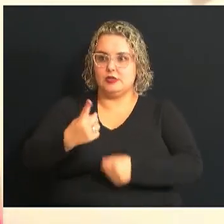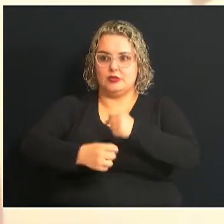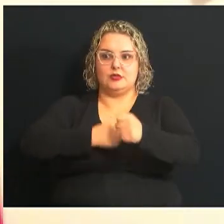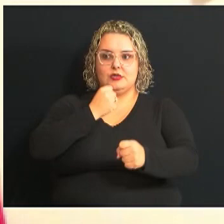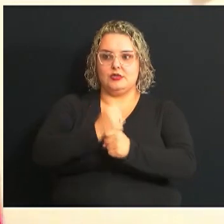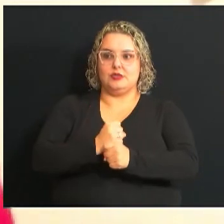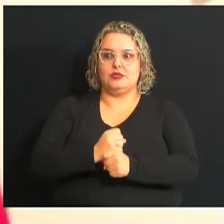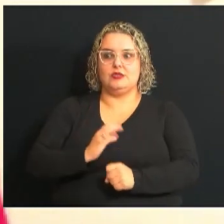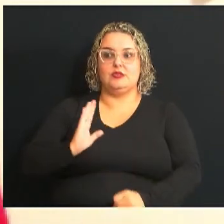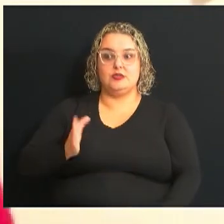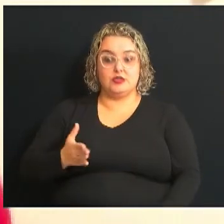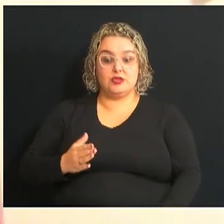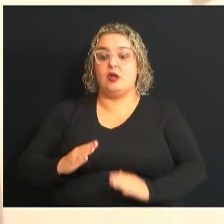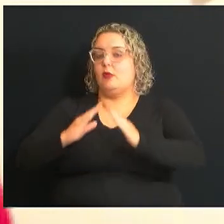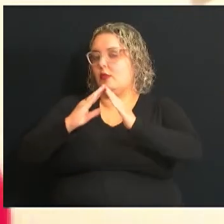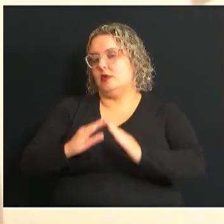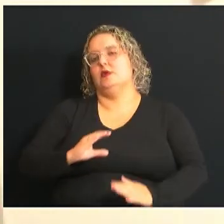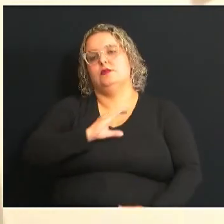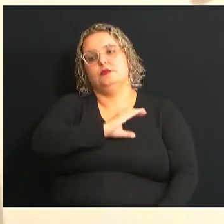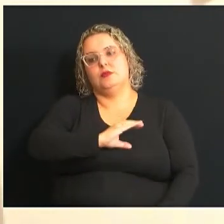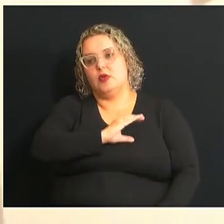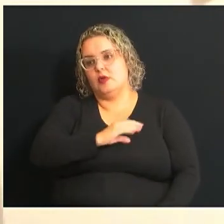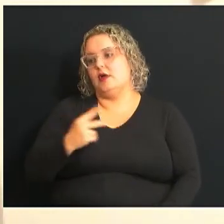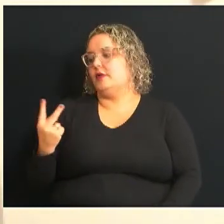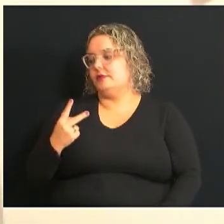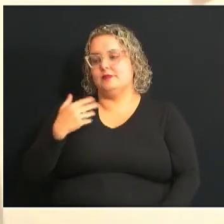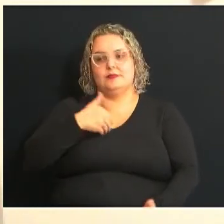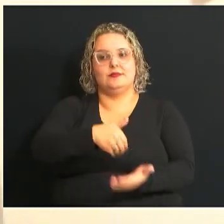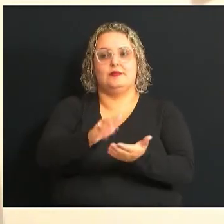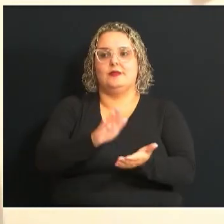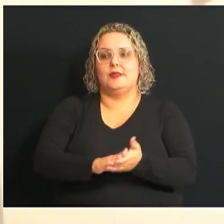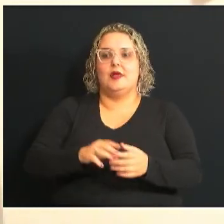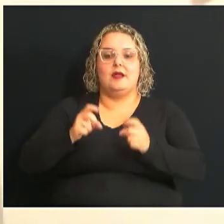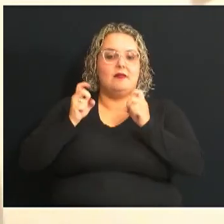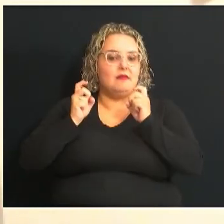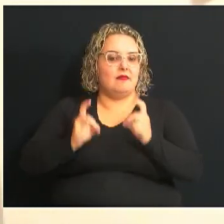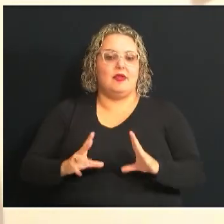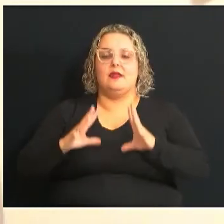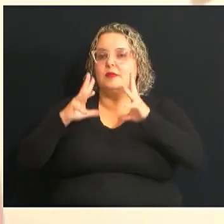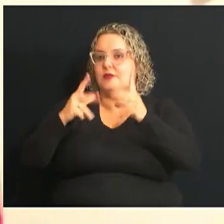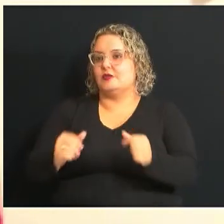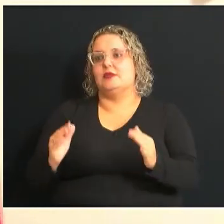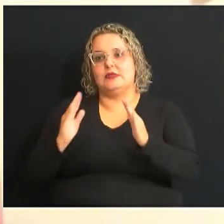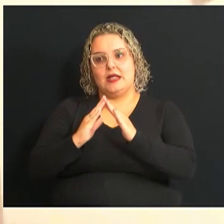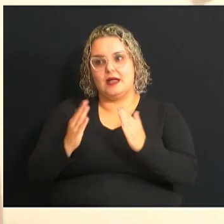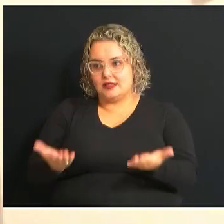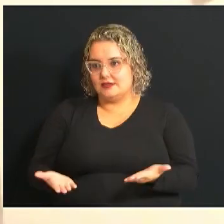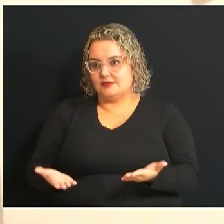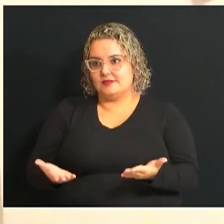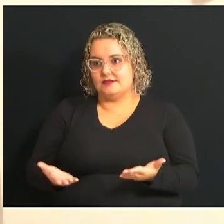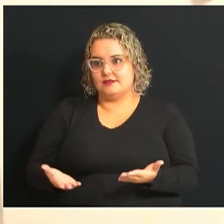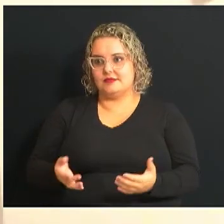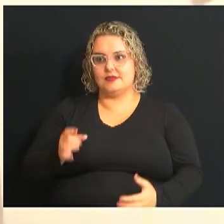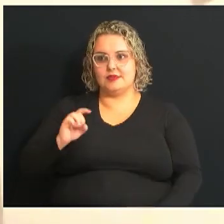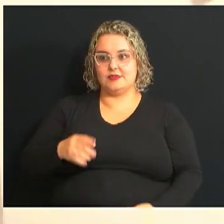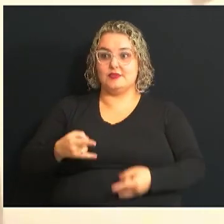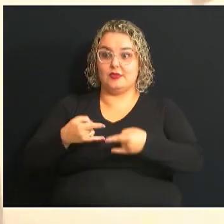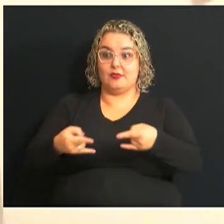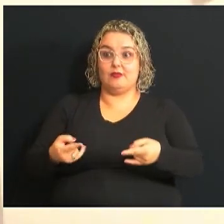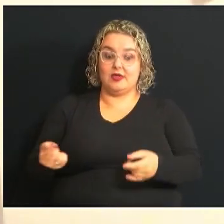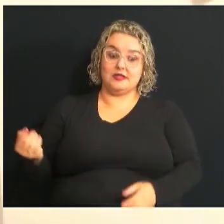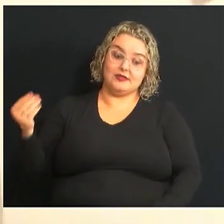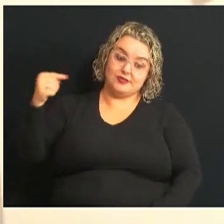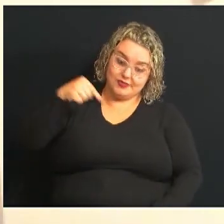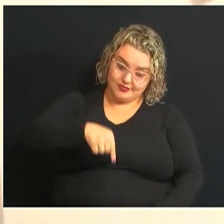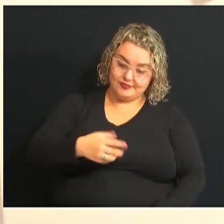pisando no Canadá, e aí nós dois pedimos demissão, vendemos a casa toda, E viemos só com passagem de ida. Então,